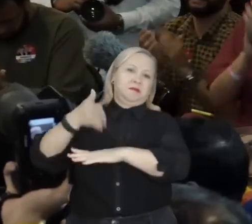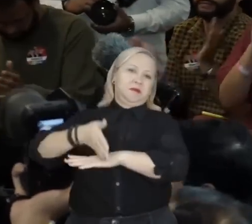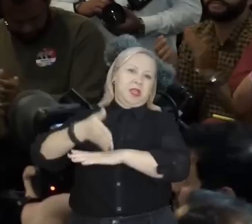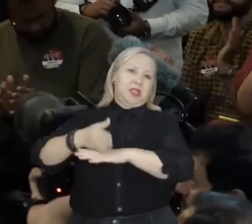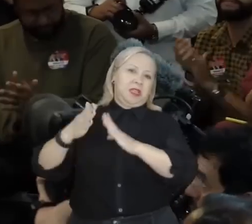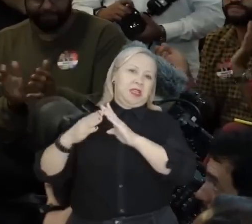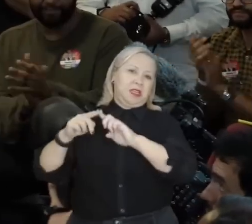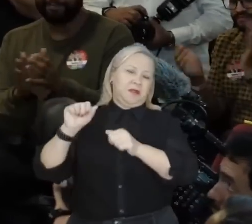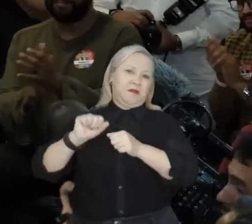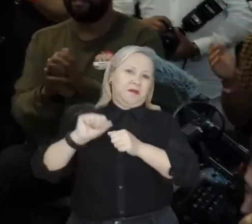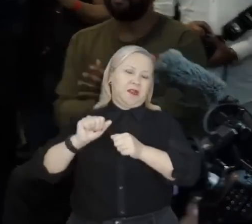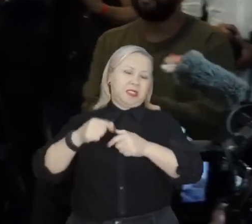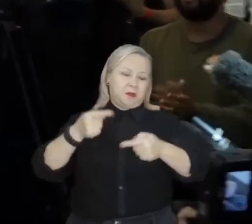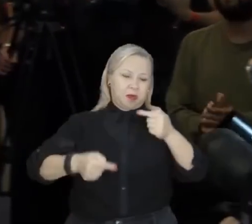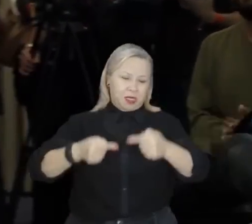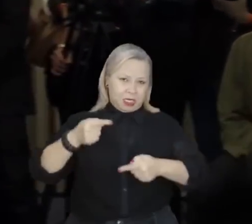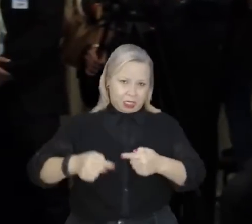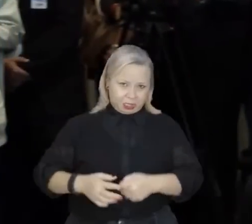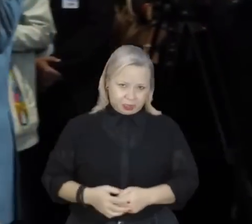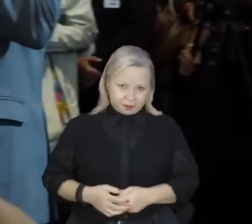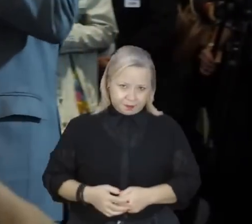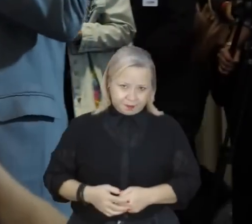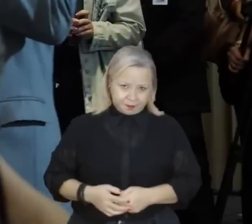de um padre